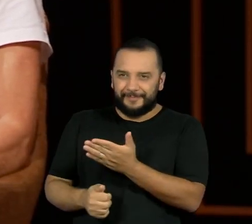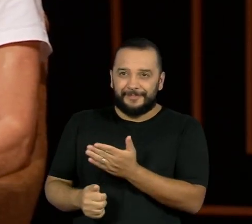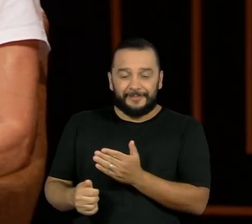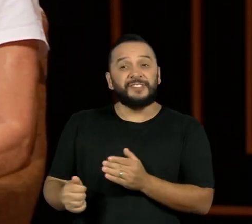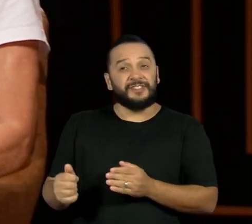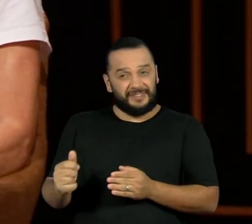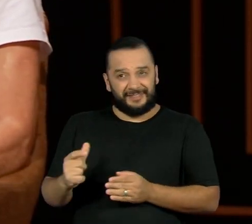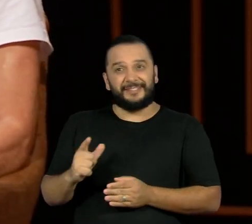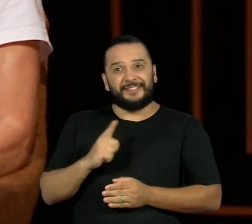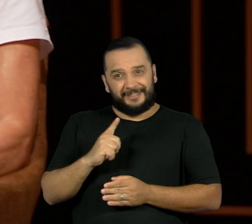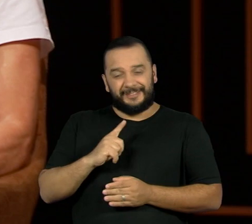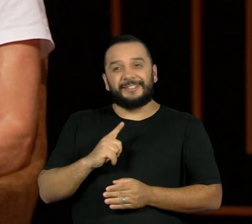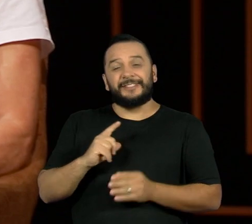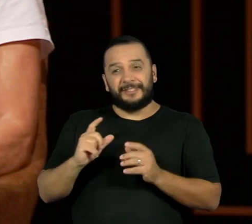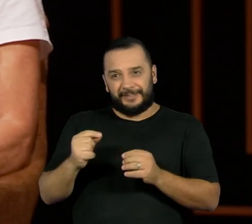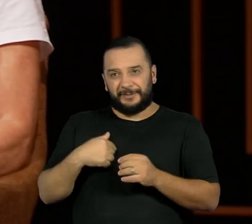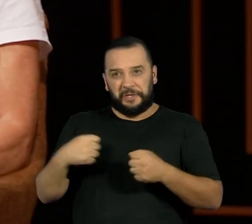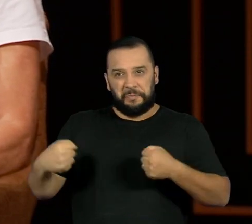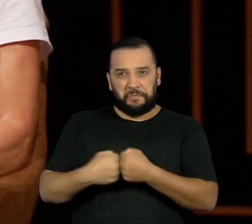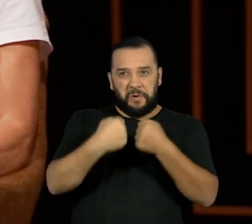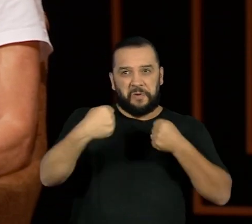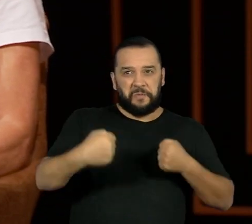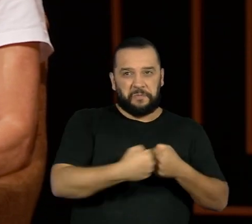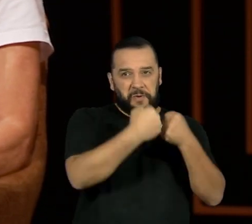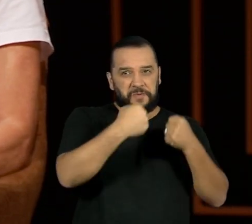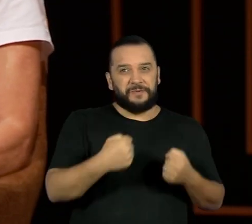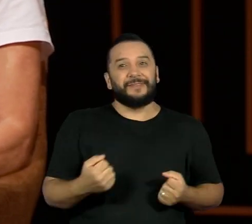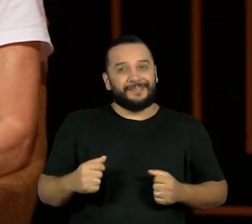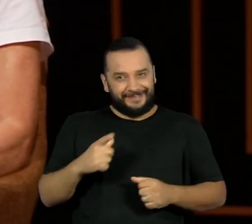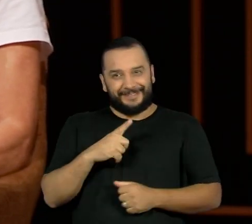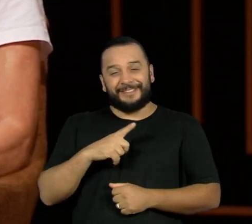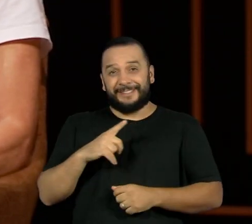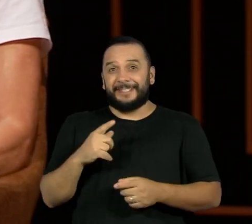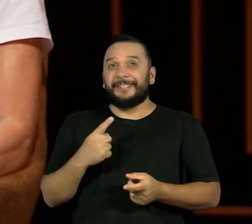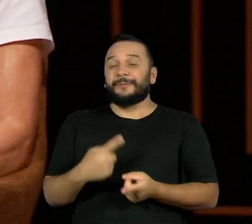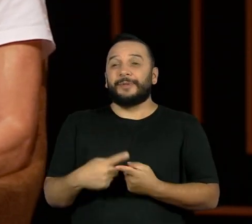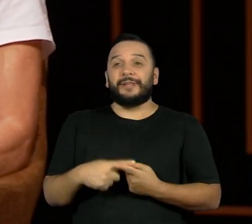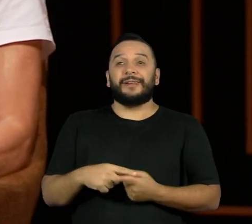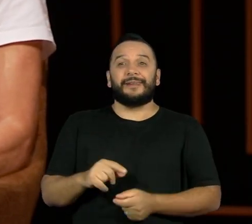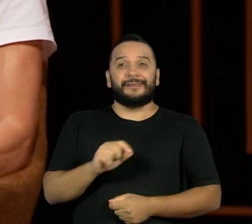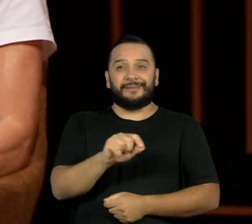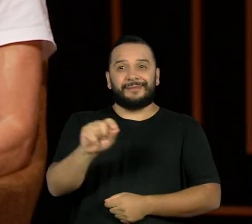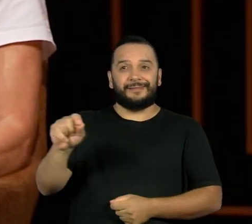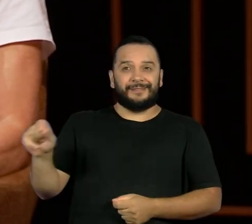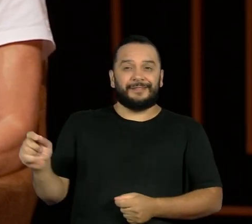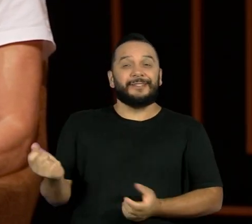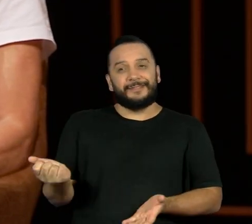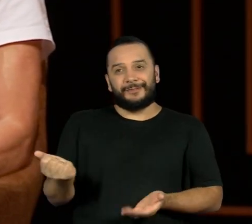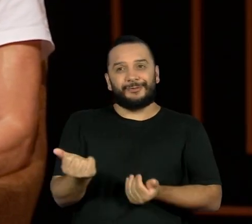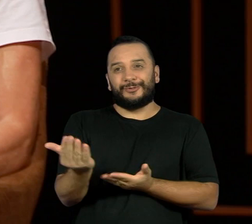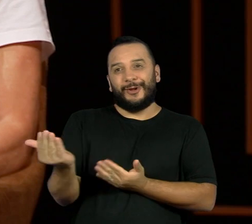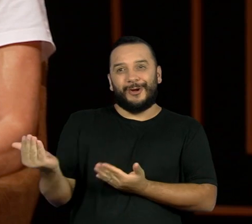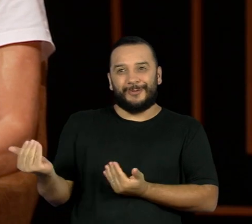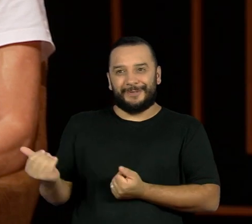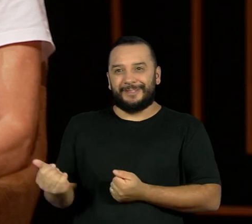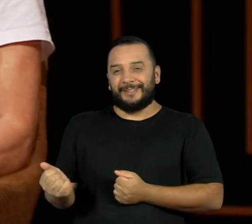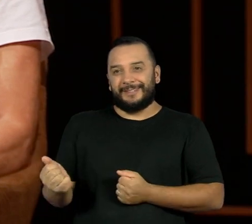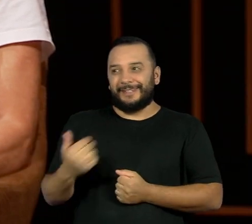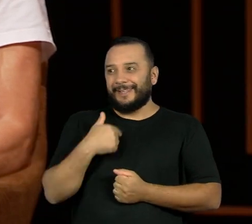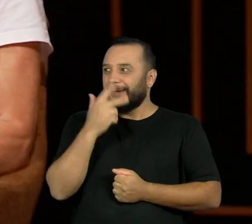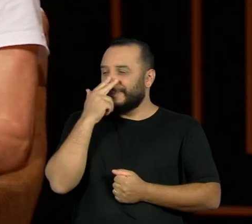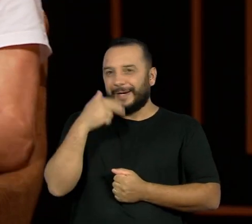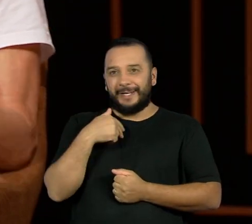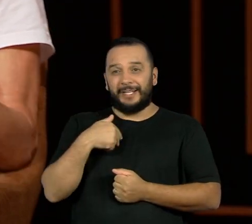pena. Porque era um bando de jovens, né? E eu caí ali de paraquedas,